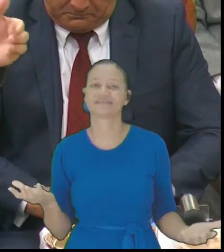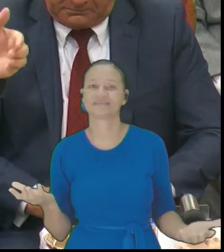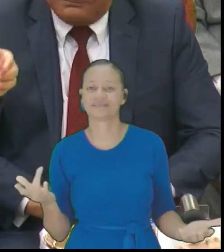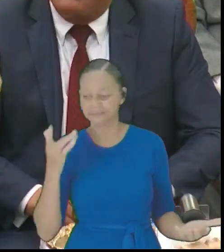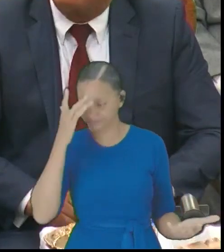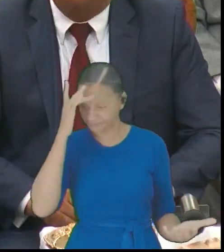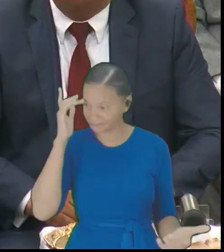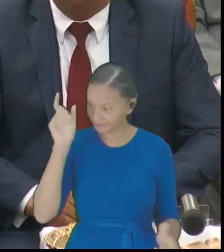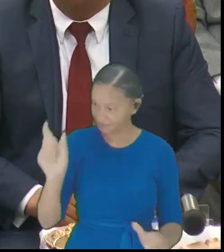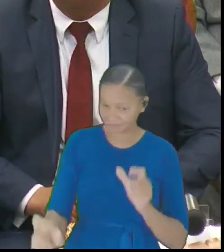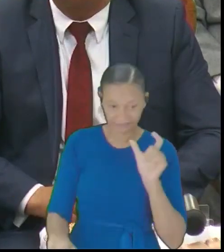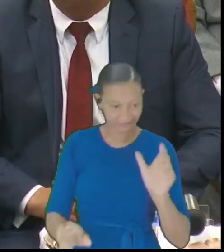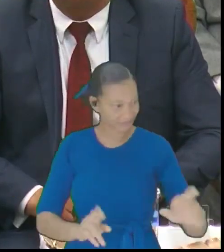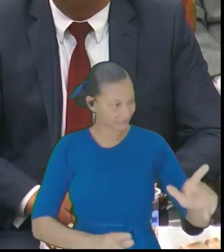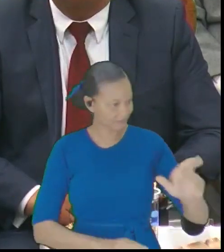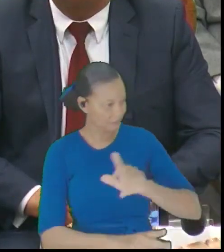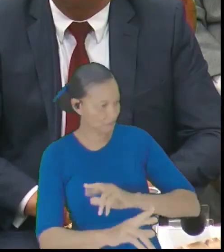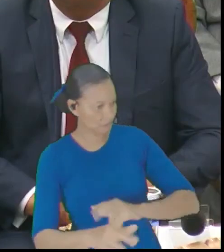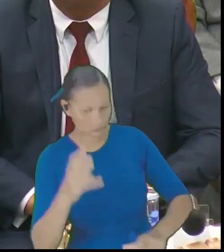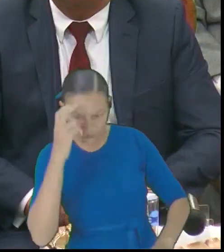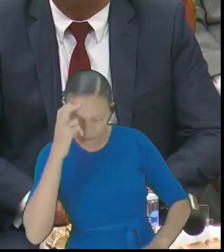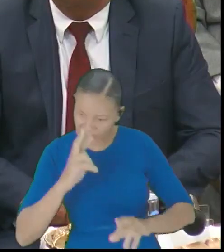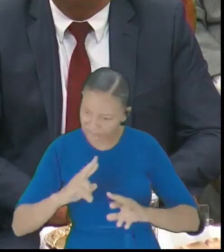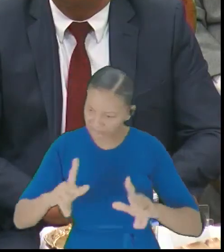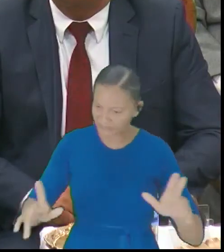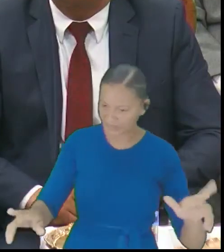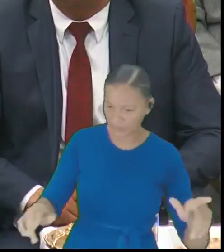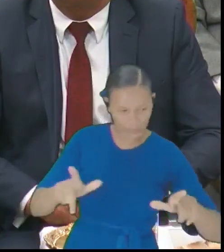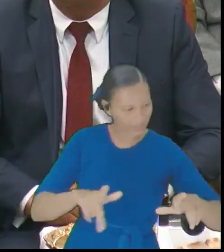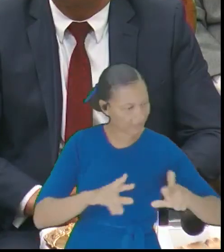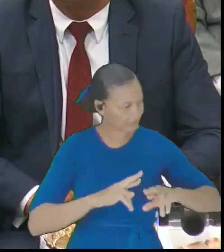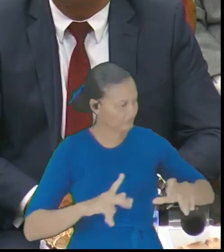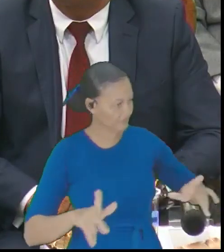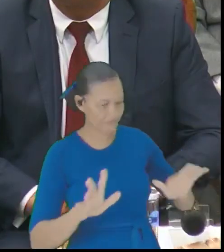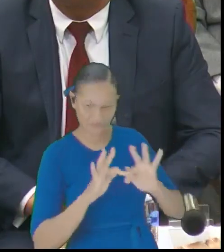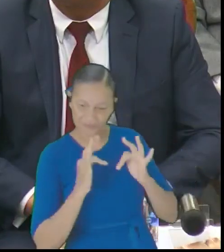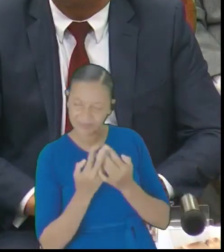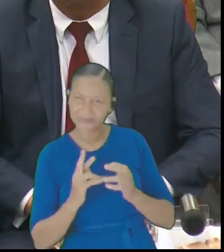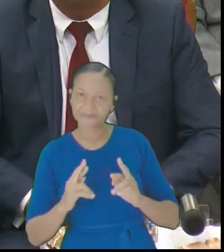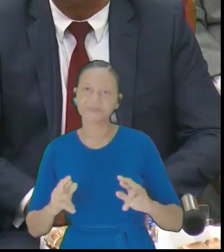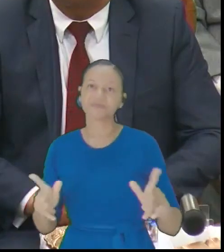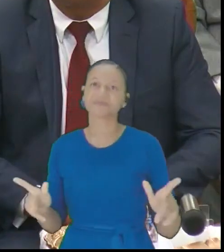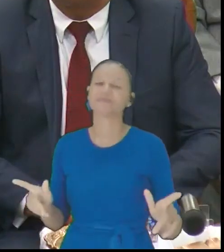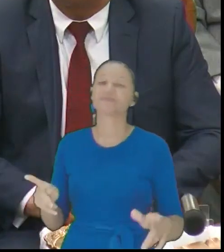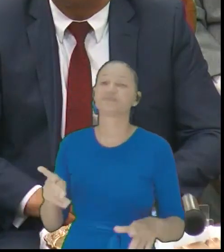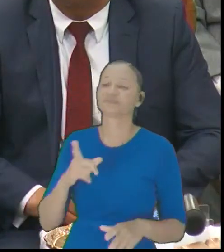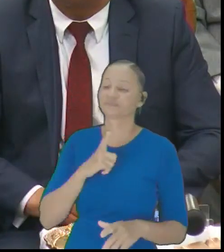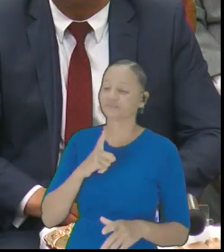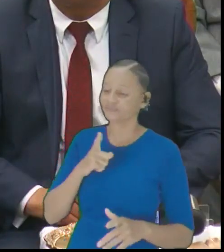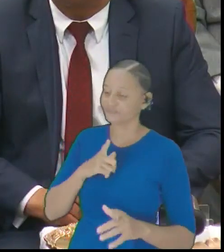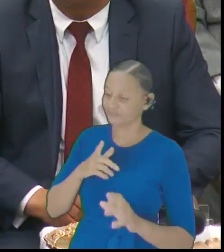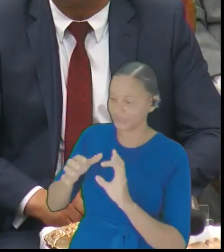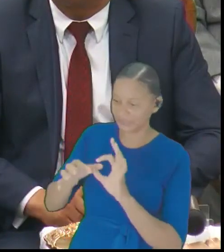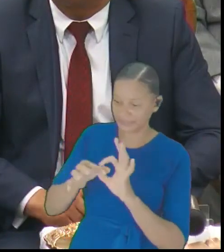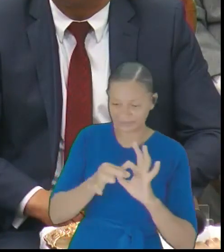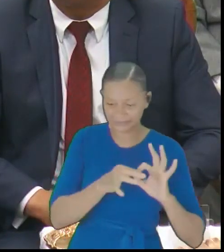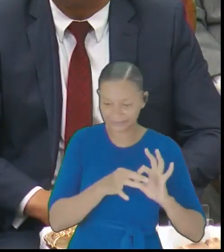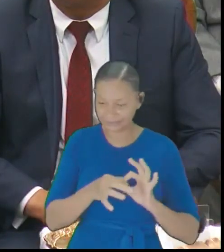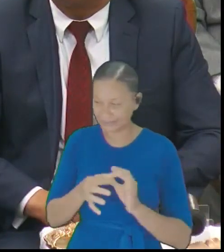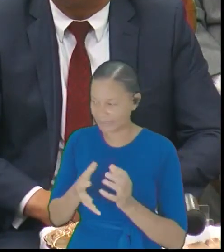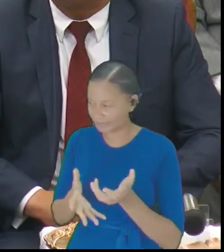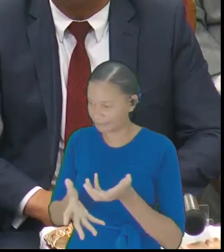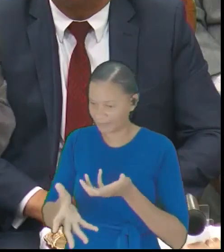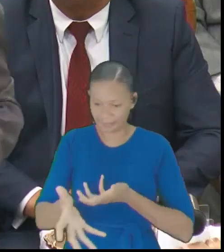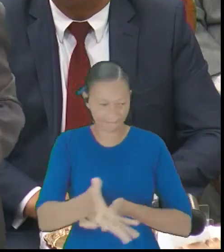Pessoas diferentes, cultura diferente, lugar diferente, família diferente, mas a recomendação é: tenhamos comunhão uns com... Por